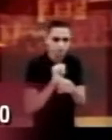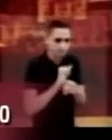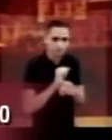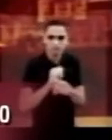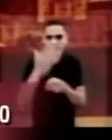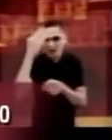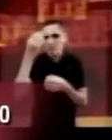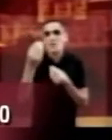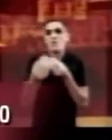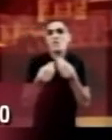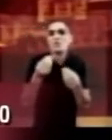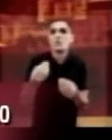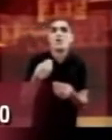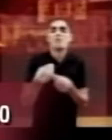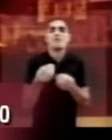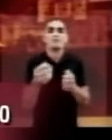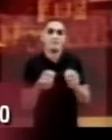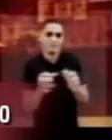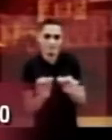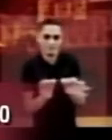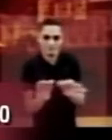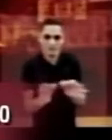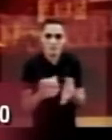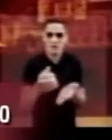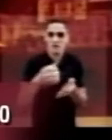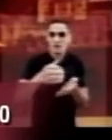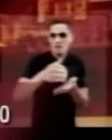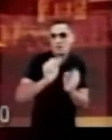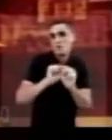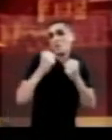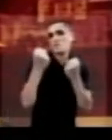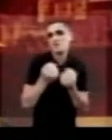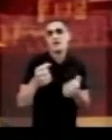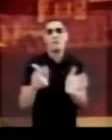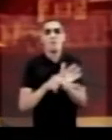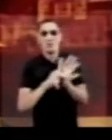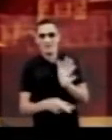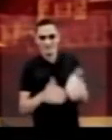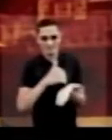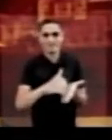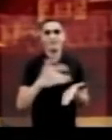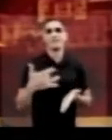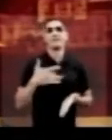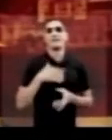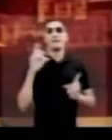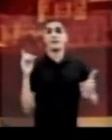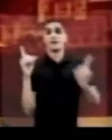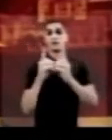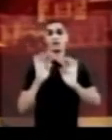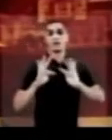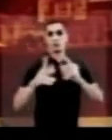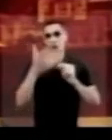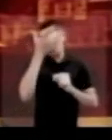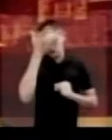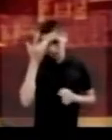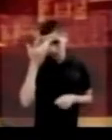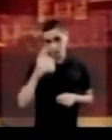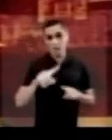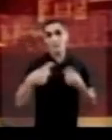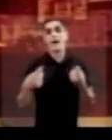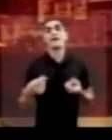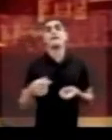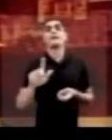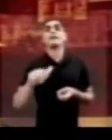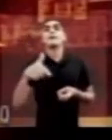daqueles números. Com a vinda dos testes, né, tanto pelo Estado de São